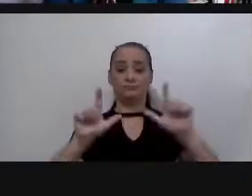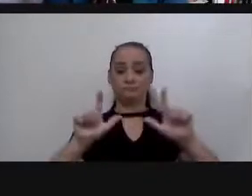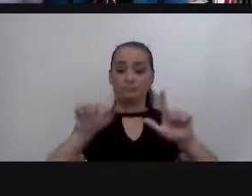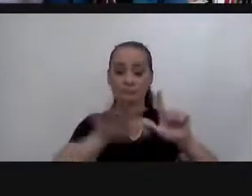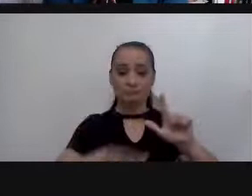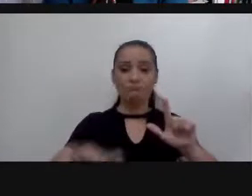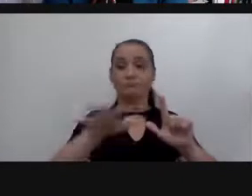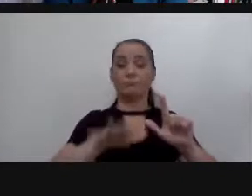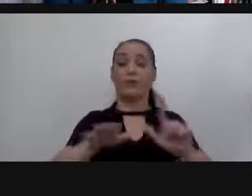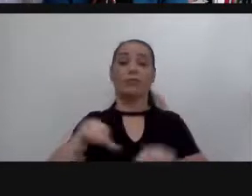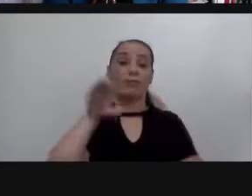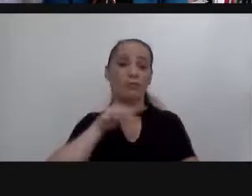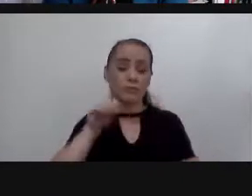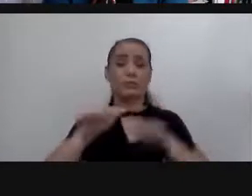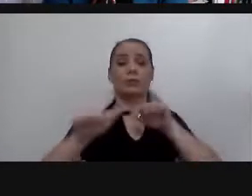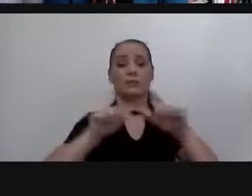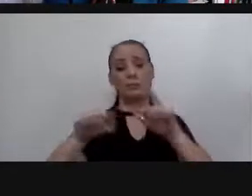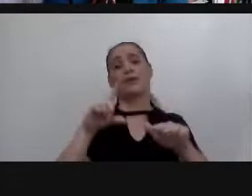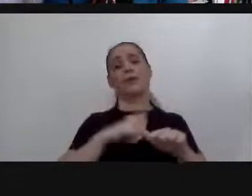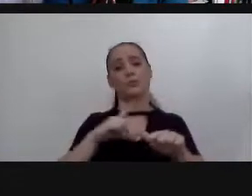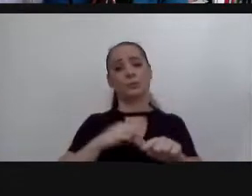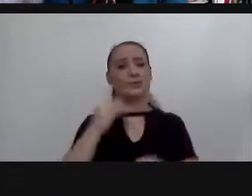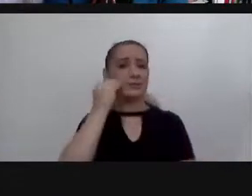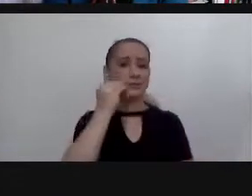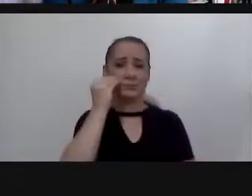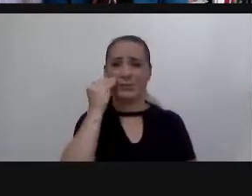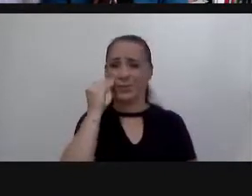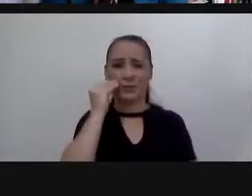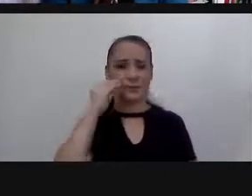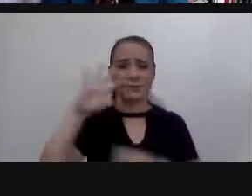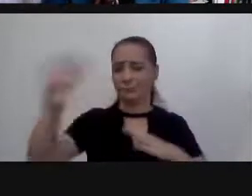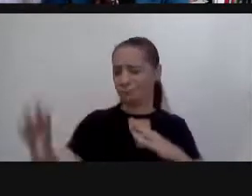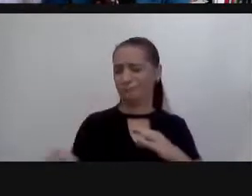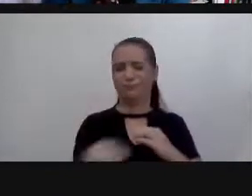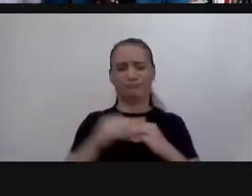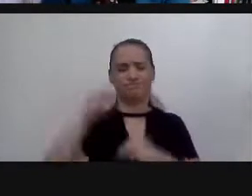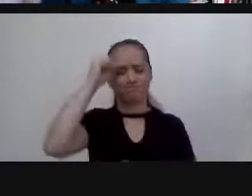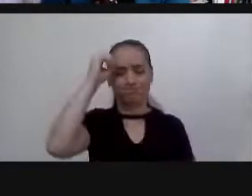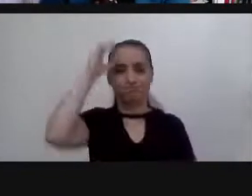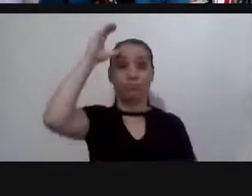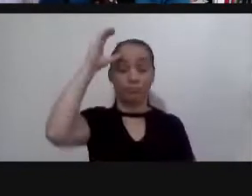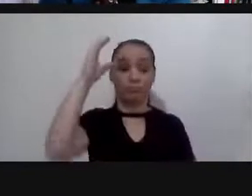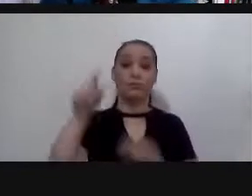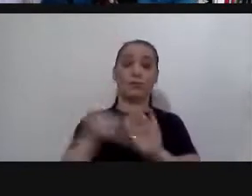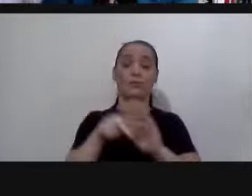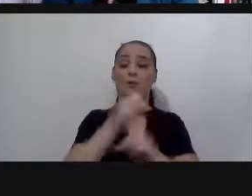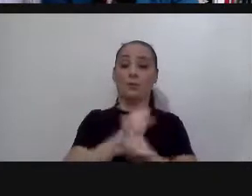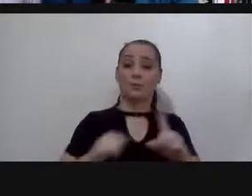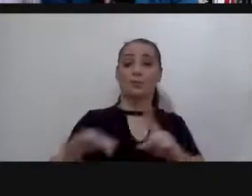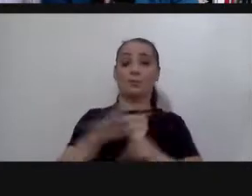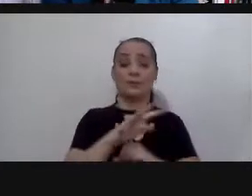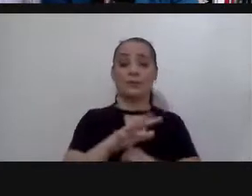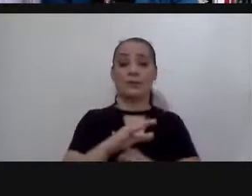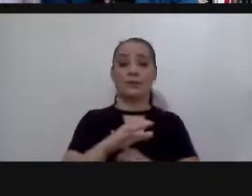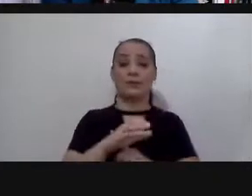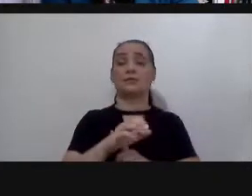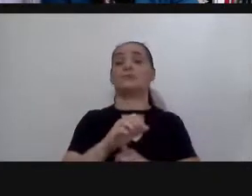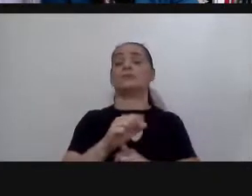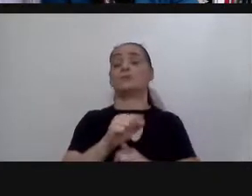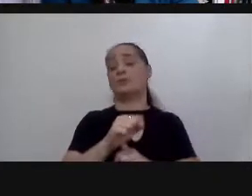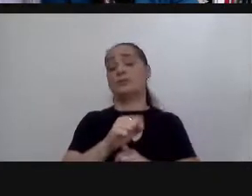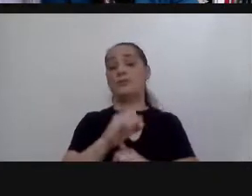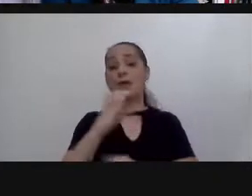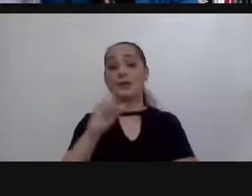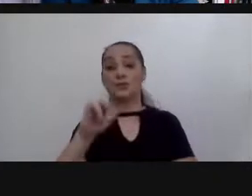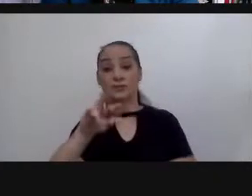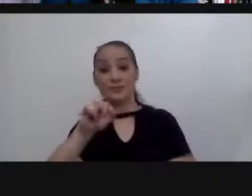experiência absolutamente enriquecedora. Então, né, falando da experiência da sociedade civil, nós temos congoleses, venezuelanos,